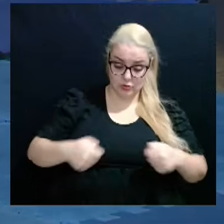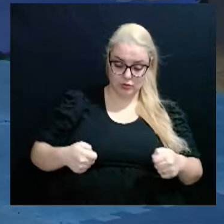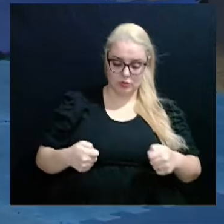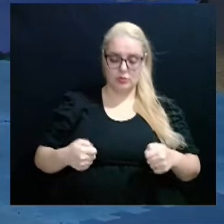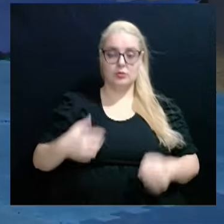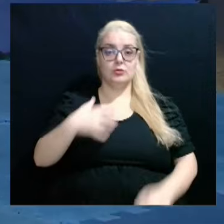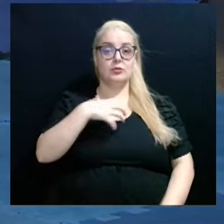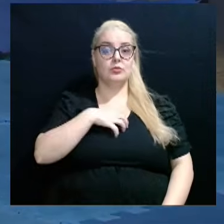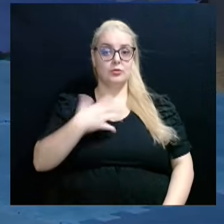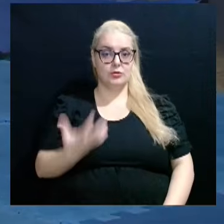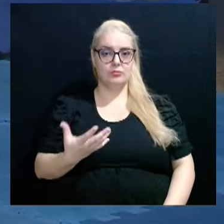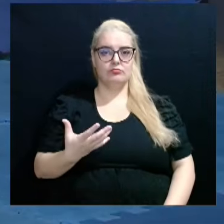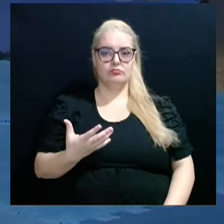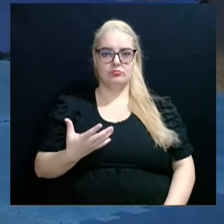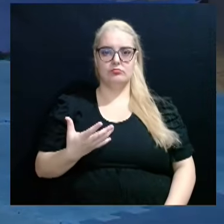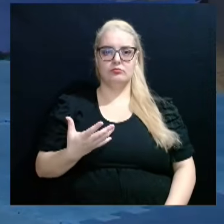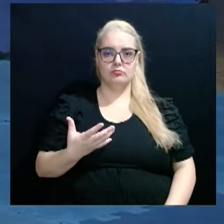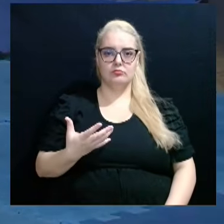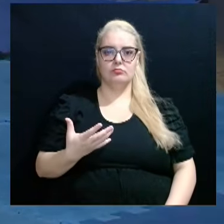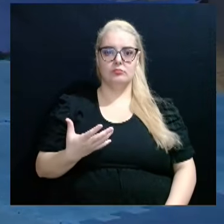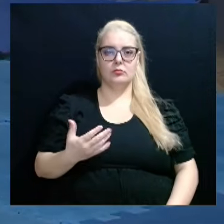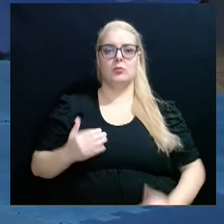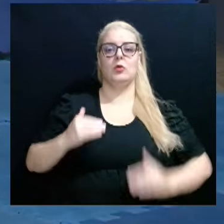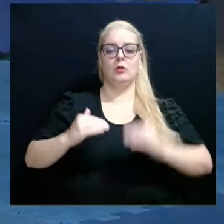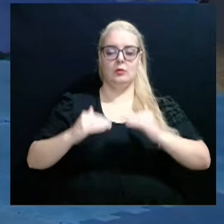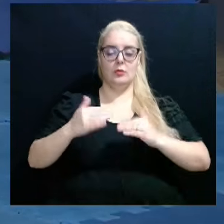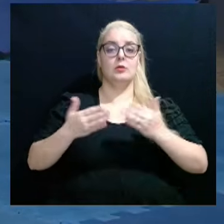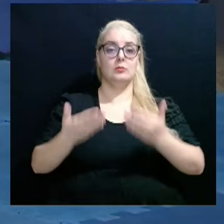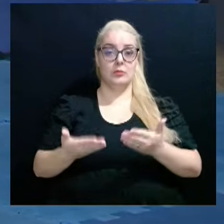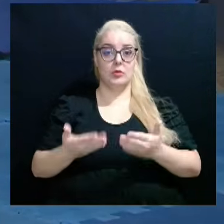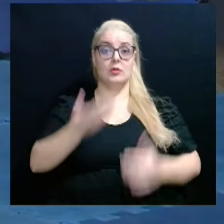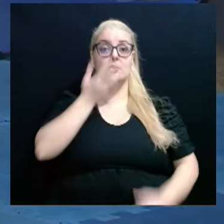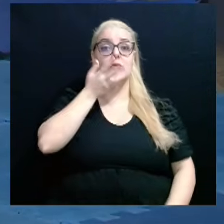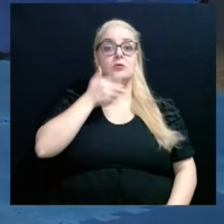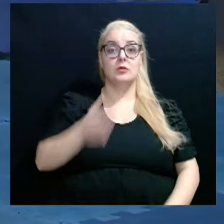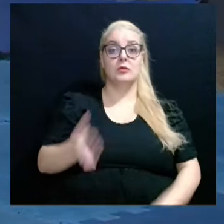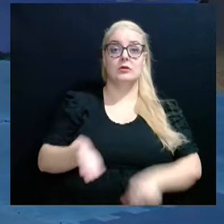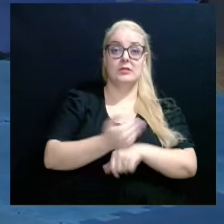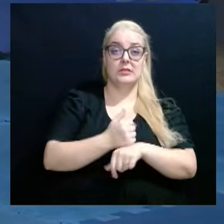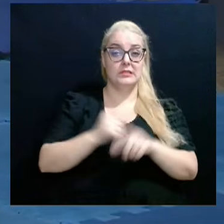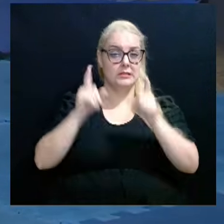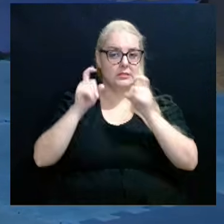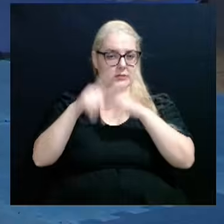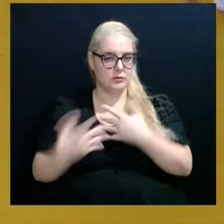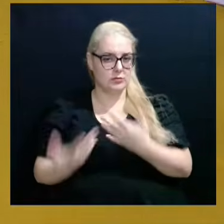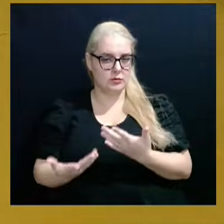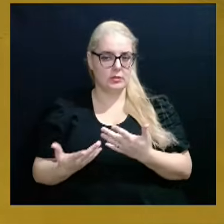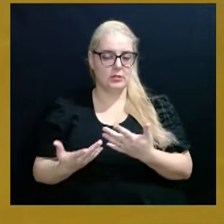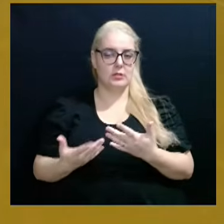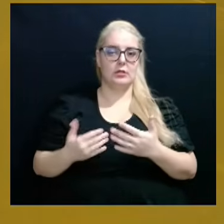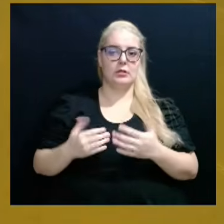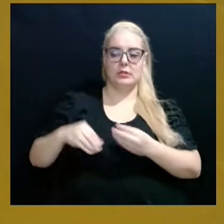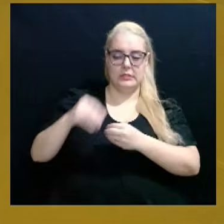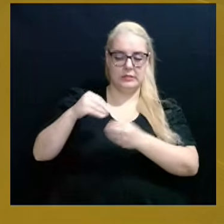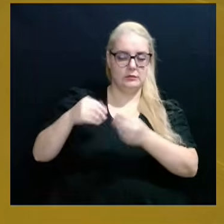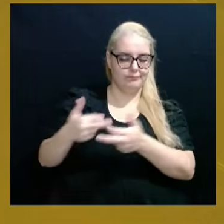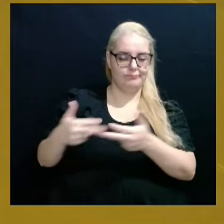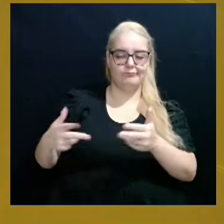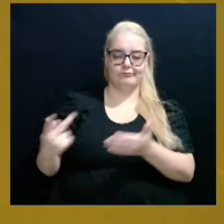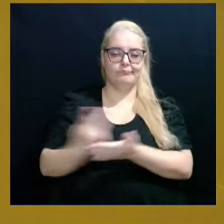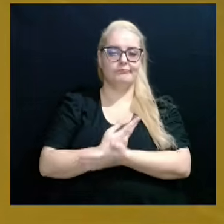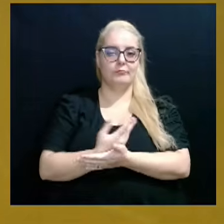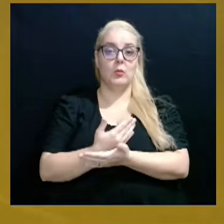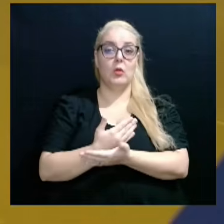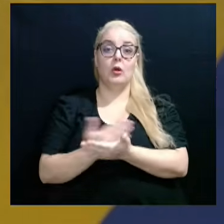tremenda, trouxe um equilíbrio para isso, né? Crianças que antes davam trabalho, crianças que antes queriam se envolver com coisas erradas, passaram a ajudar em